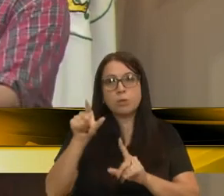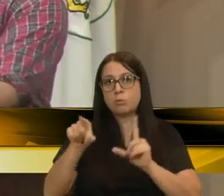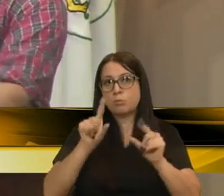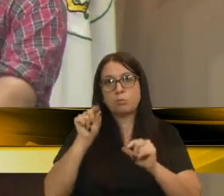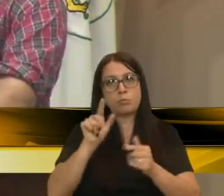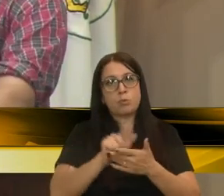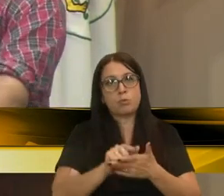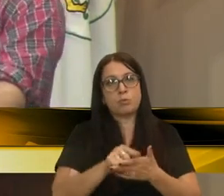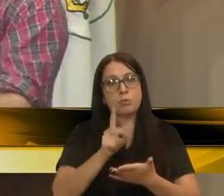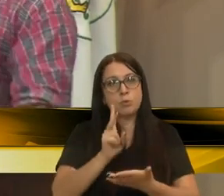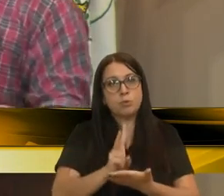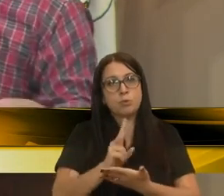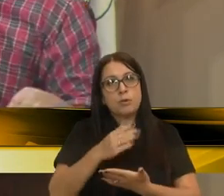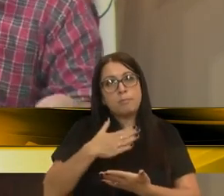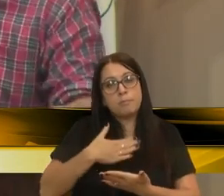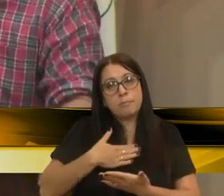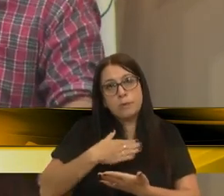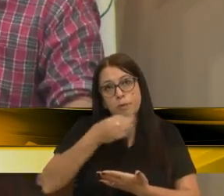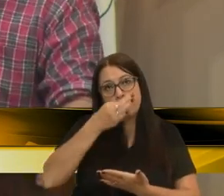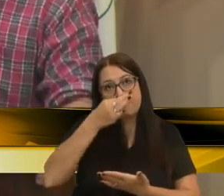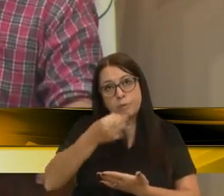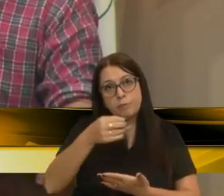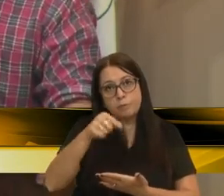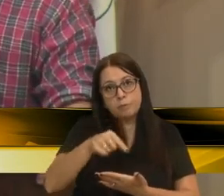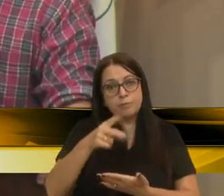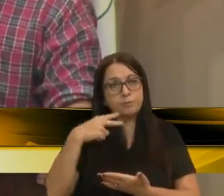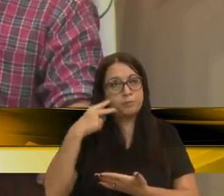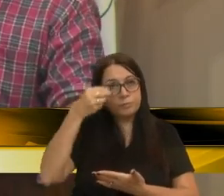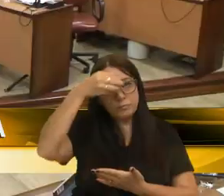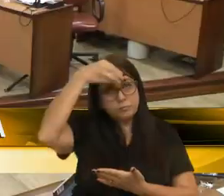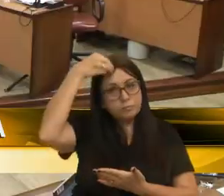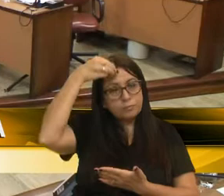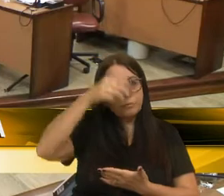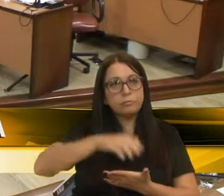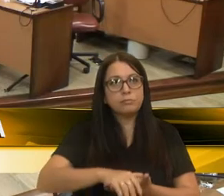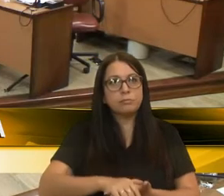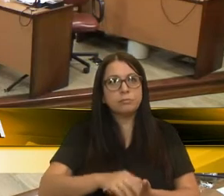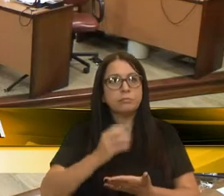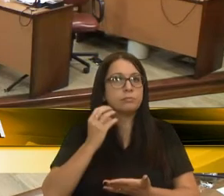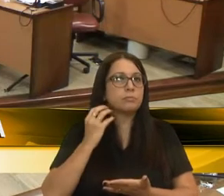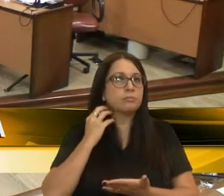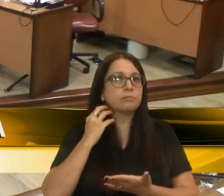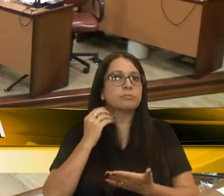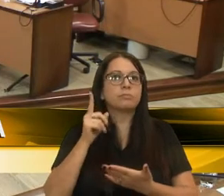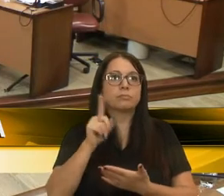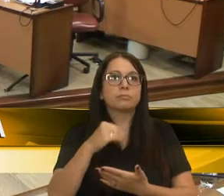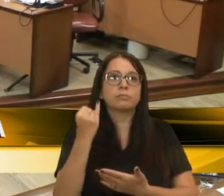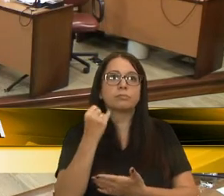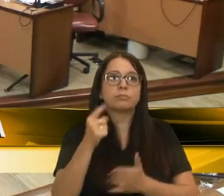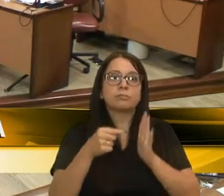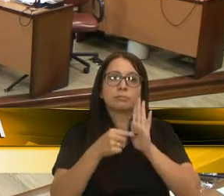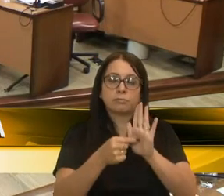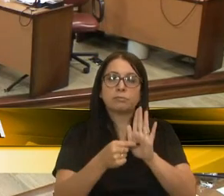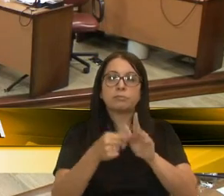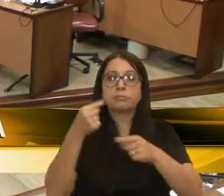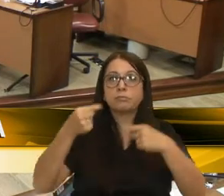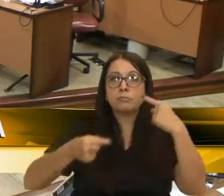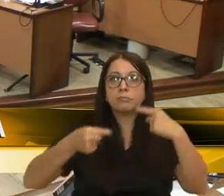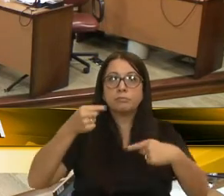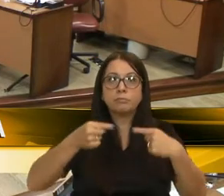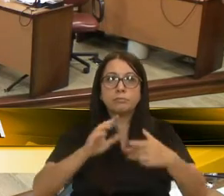por isso mantenho essa minha posição aqui. Vereador Kiko, por favor. Vereador Daneluz, é importante eu trazer esse